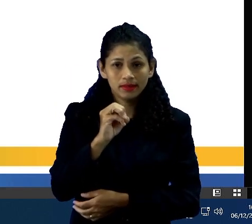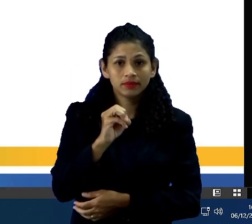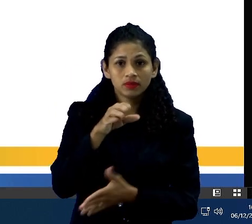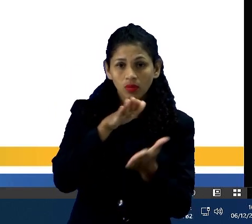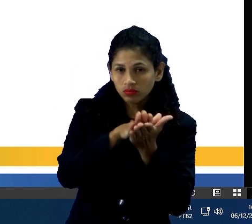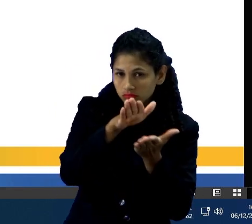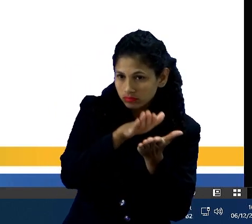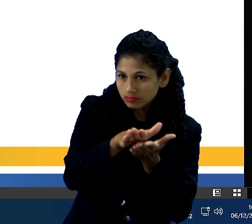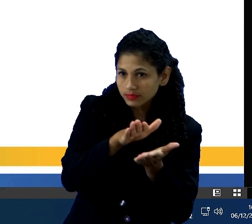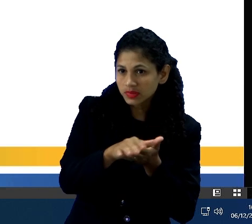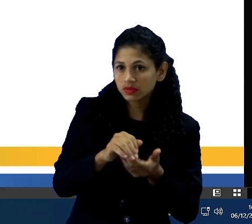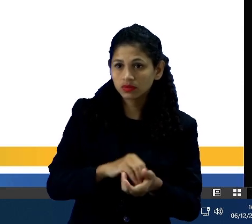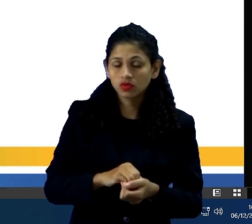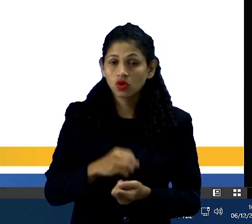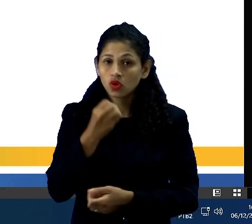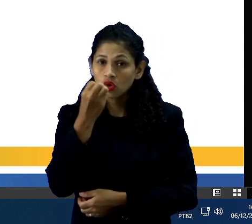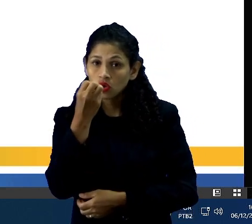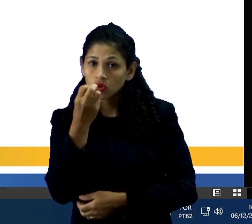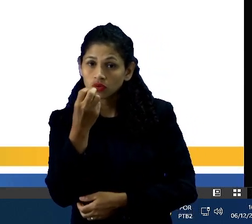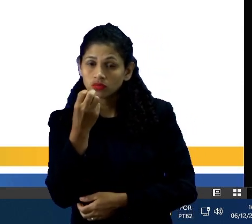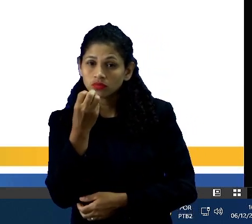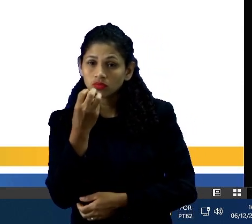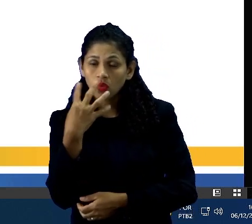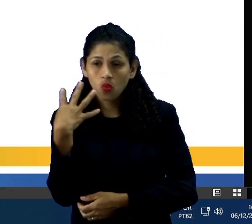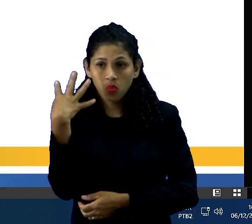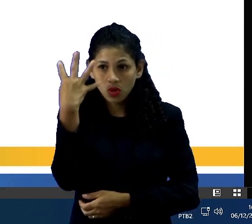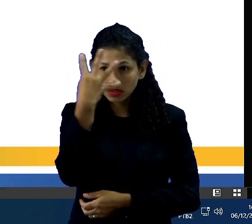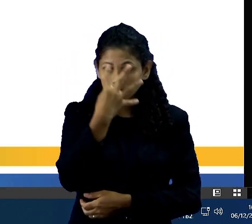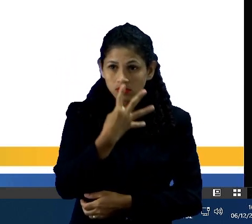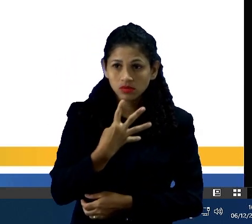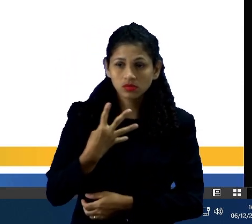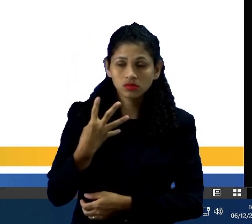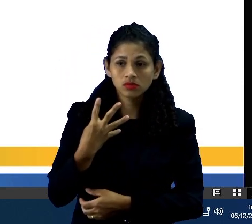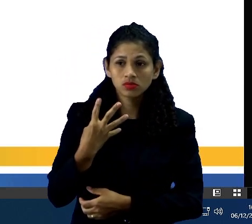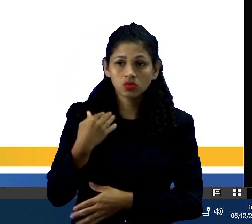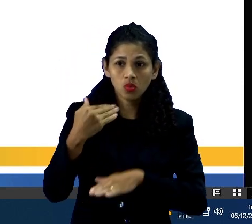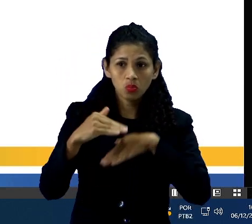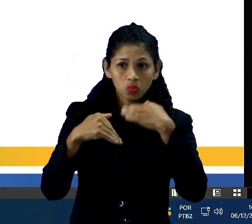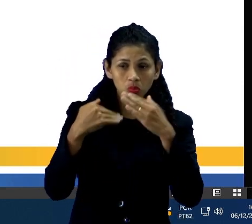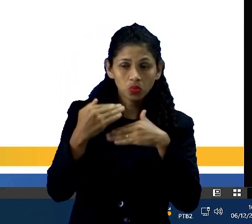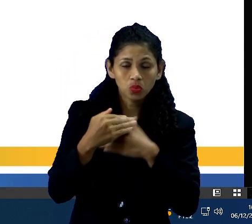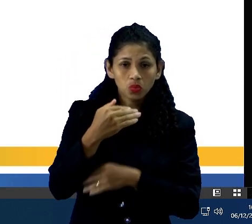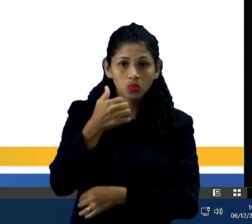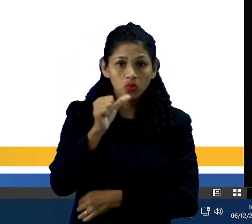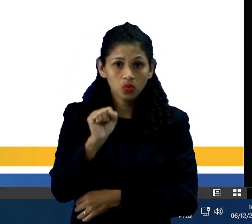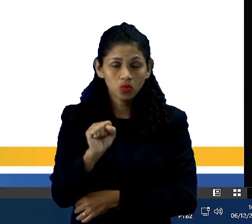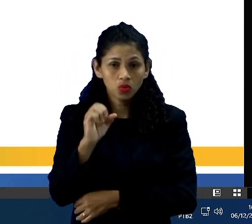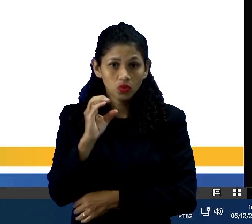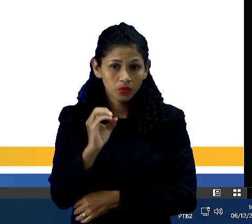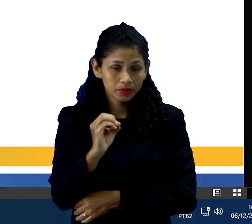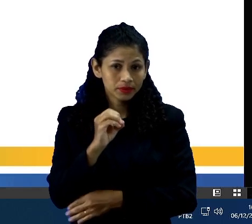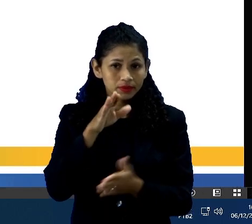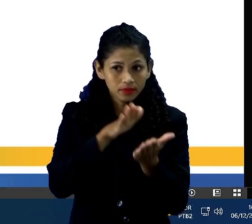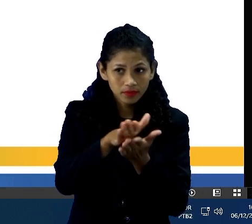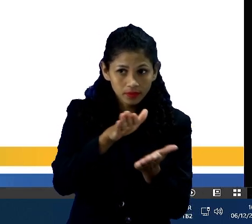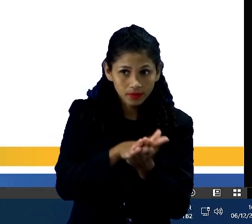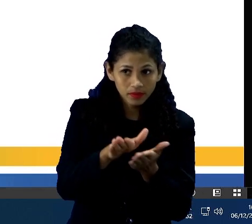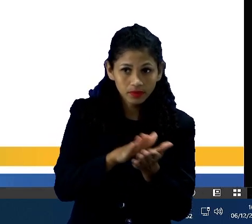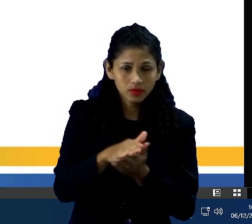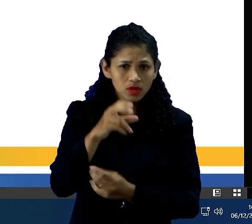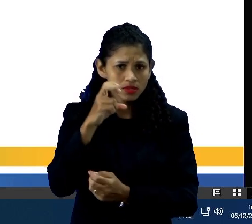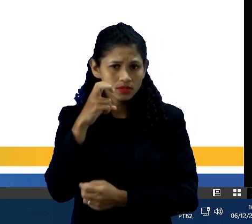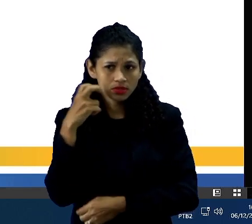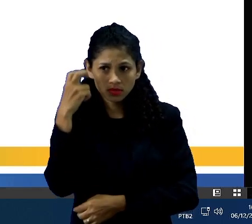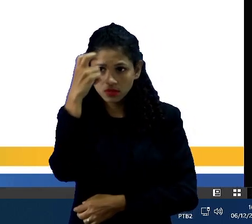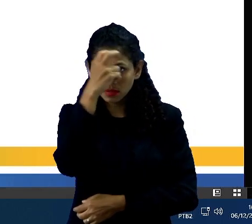mais 60 impressões. Em 4 horas, produz 80 impressões. E em 5 horas, 100